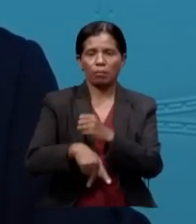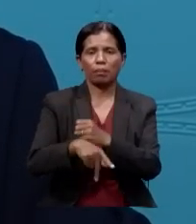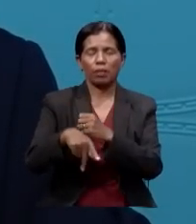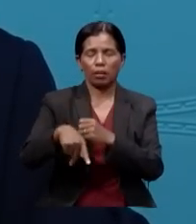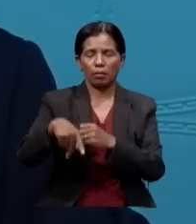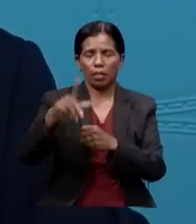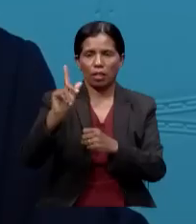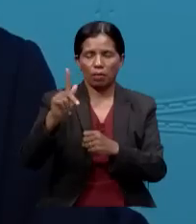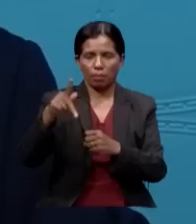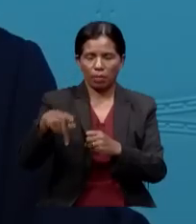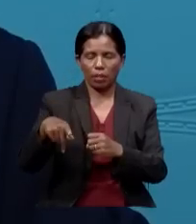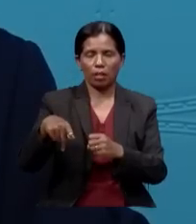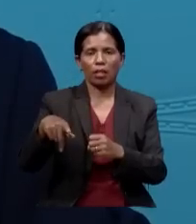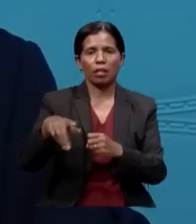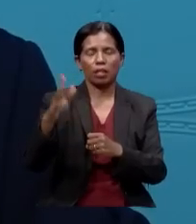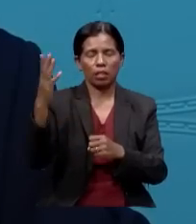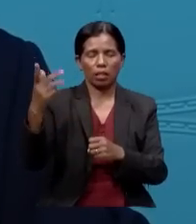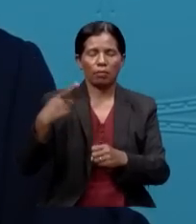deputado Aniceto Guterres,